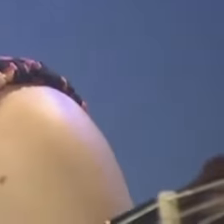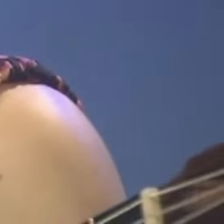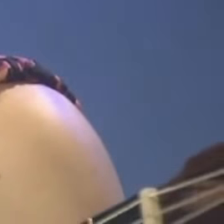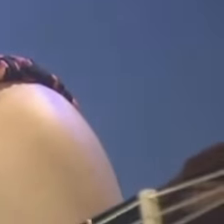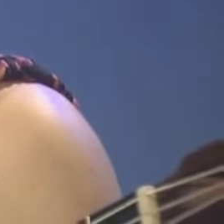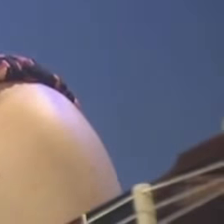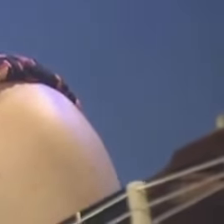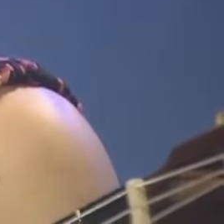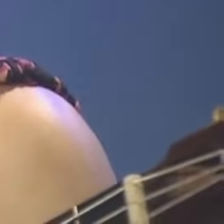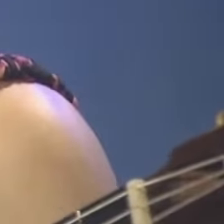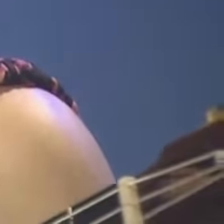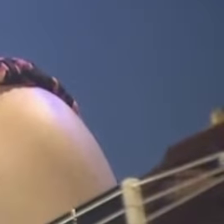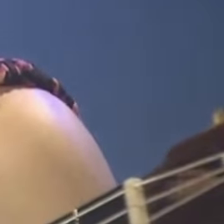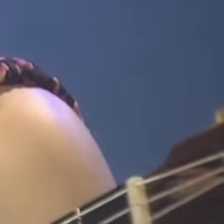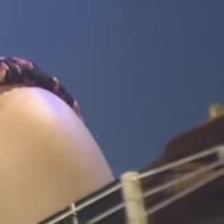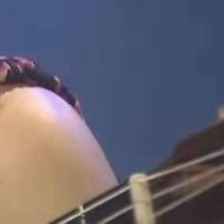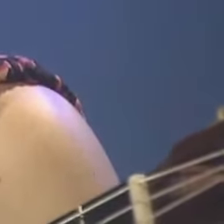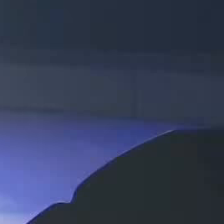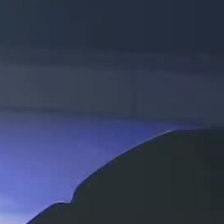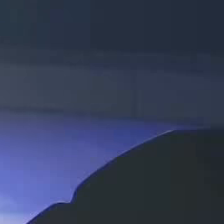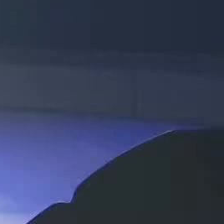tererere, umde.